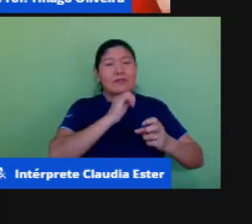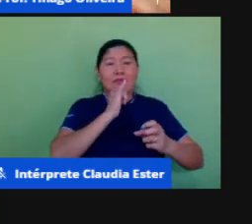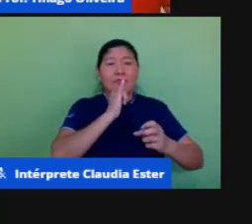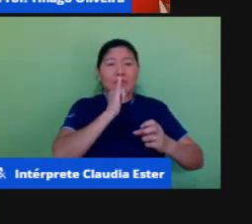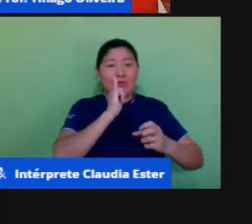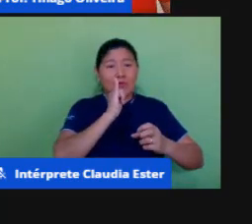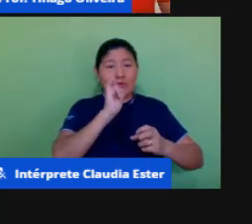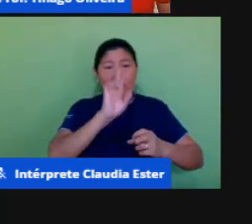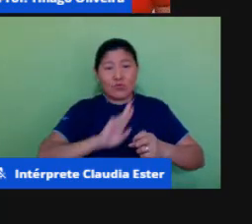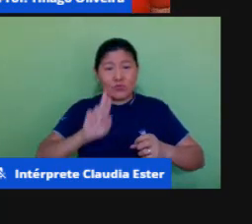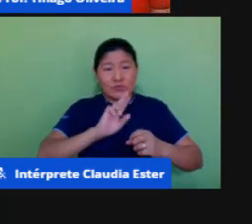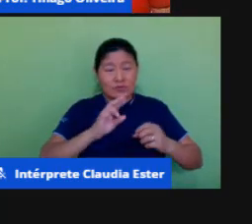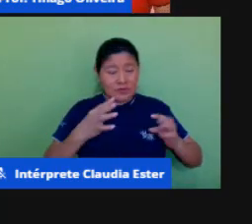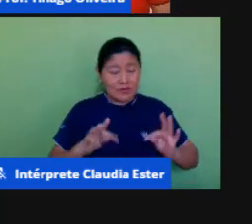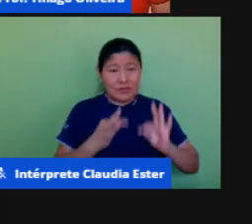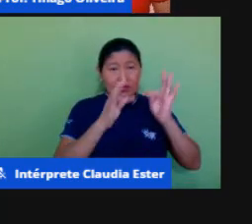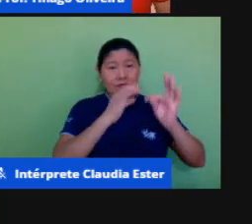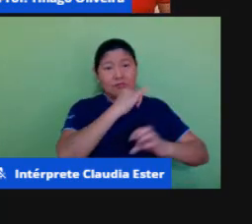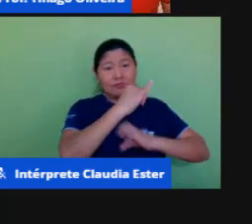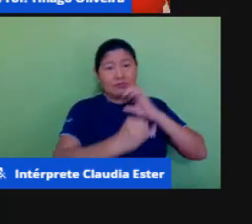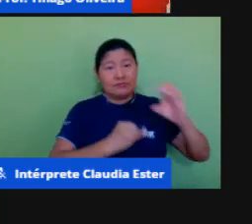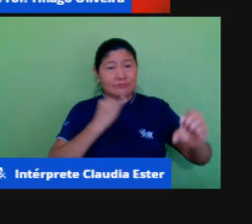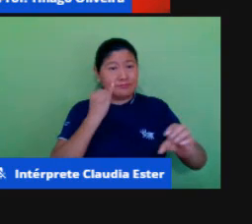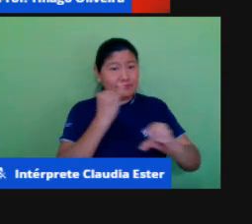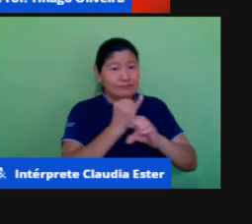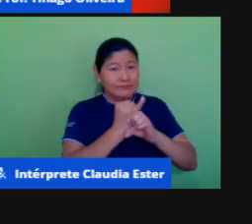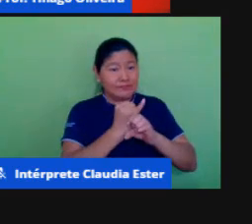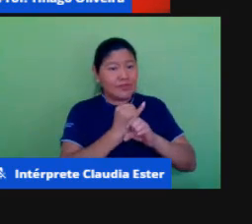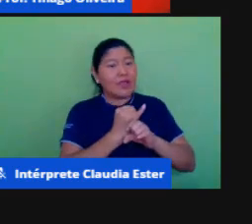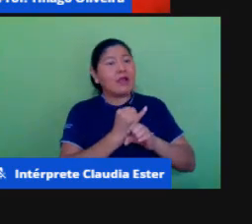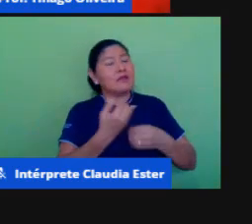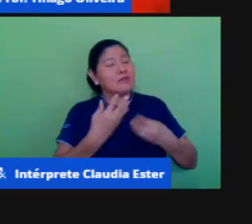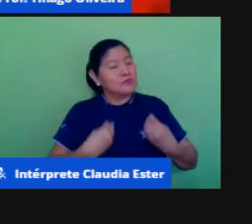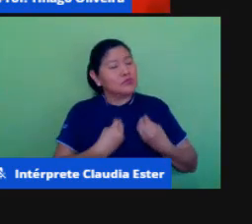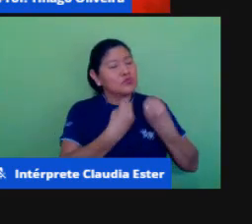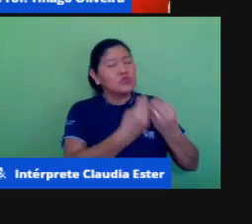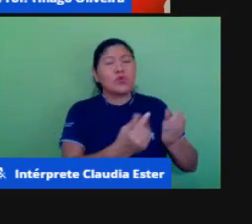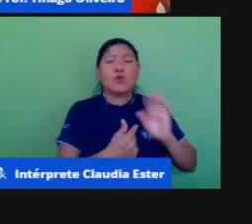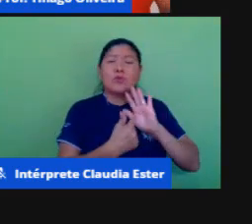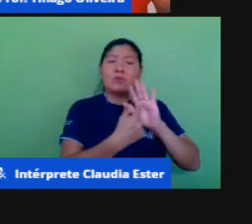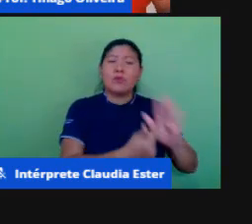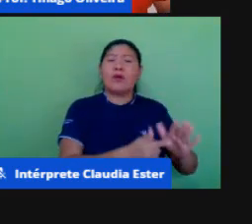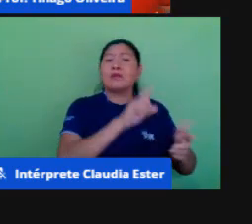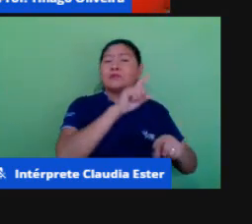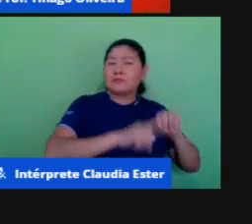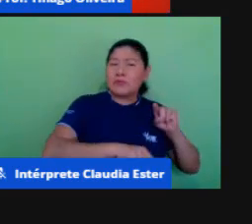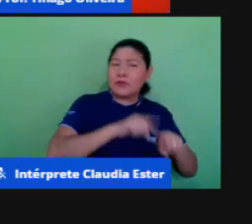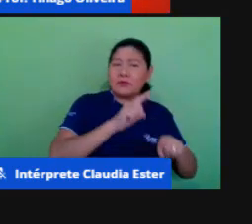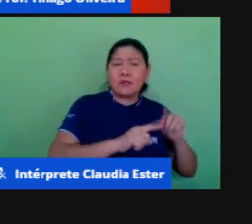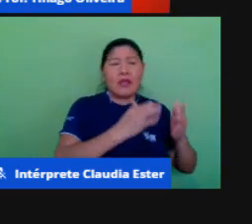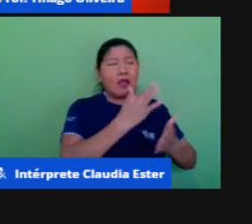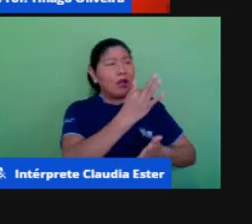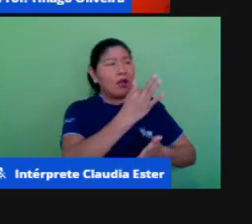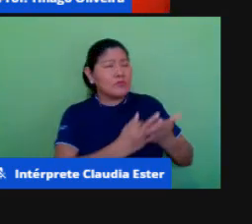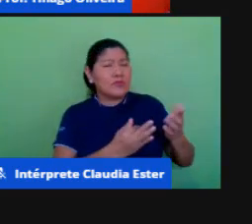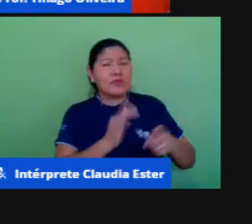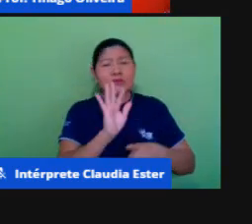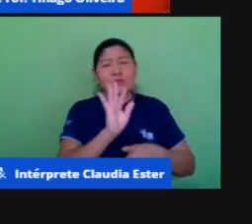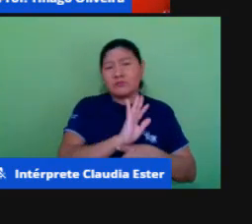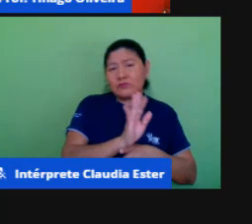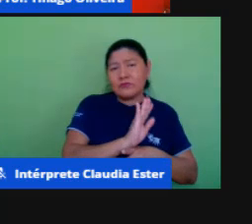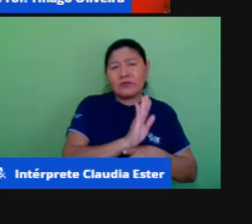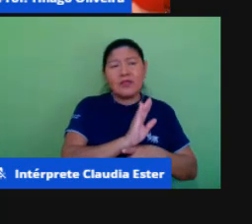videoaula, um resumo que pode ser explorado individualmente. Então, eu coloco lá textos, coloco os vídeos, faço um